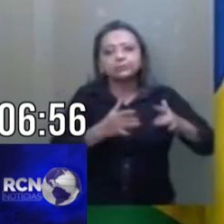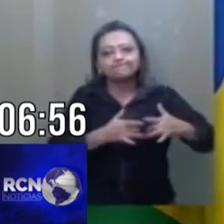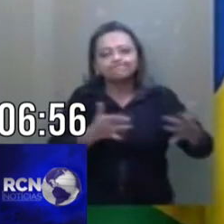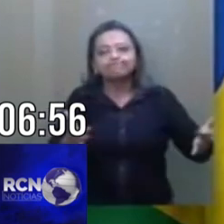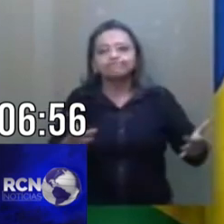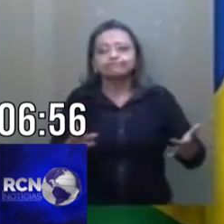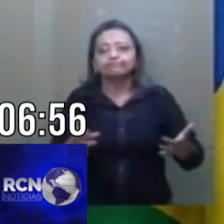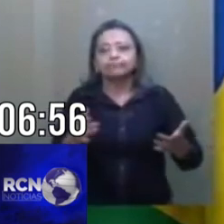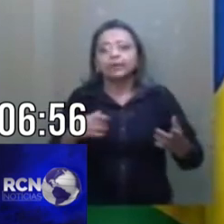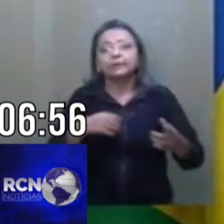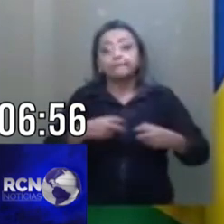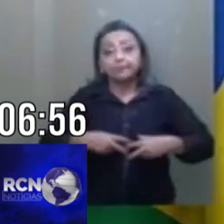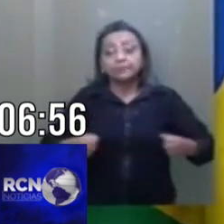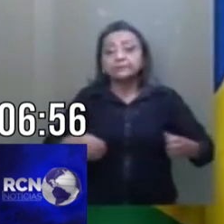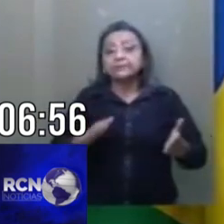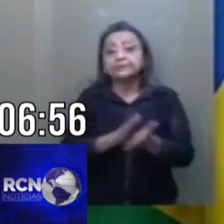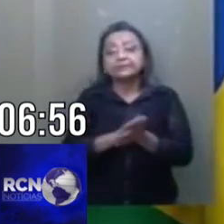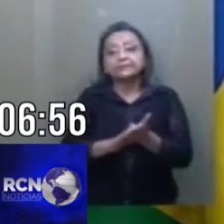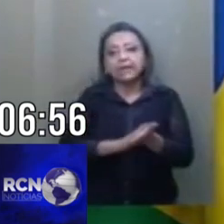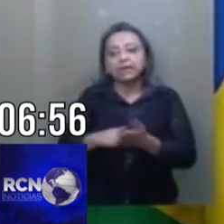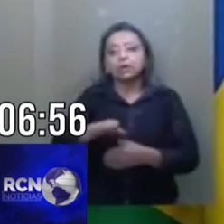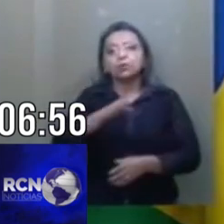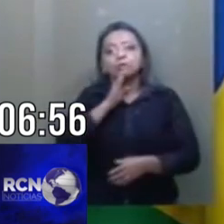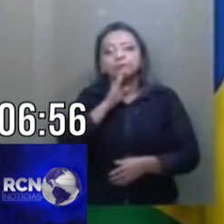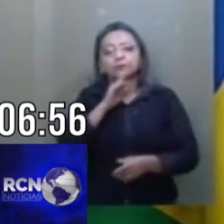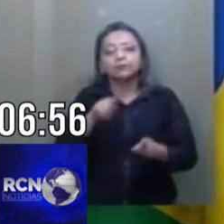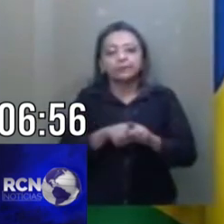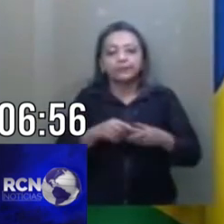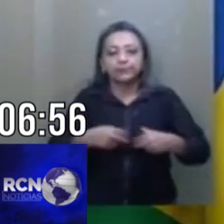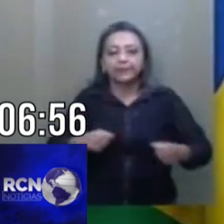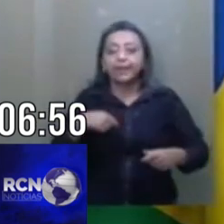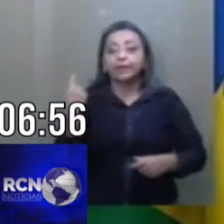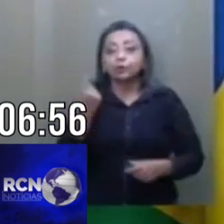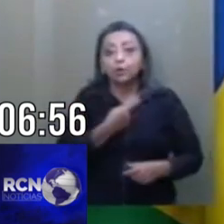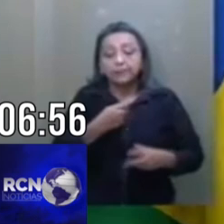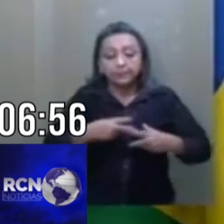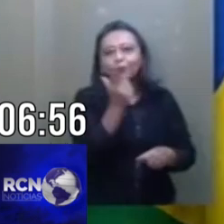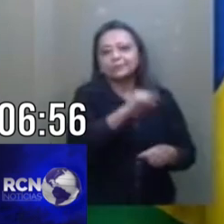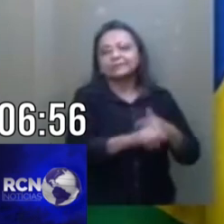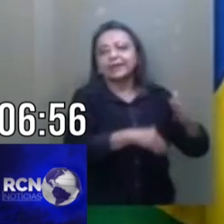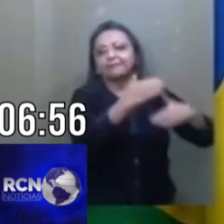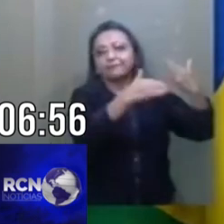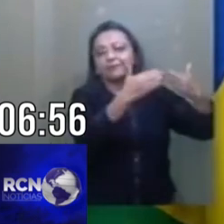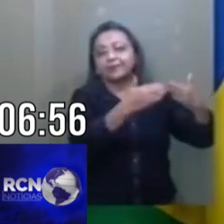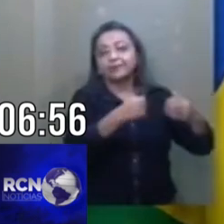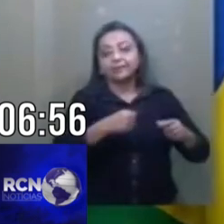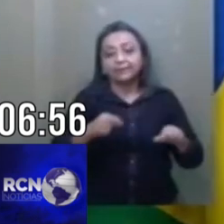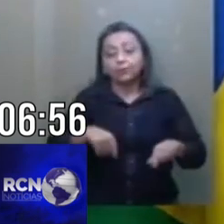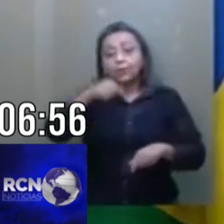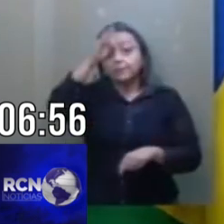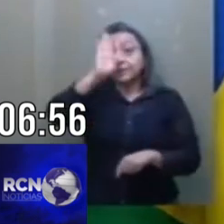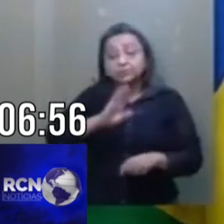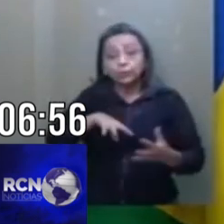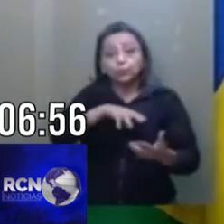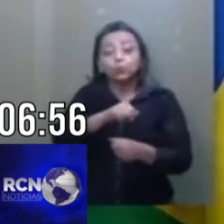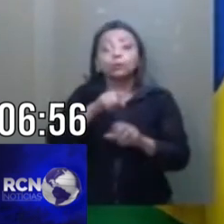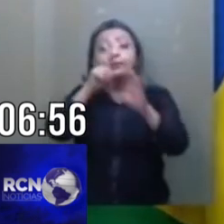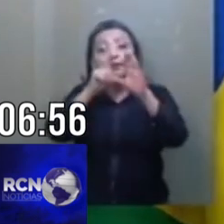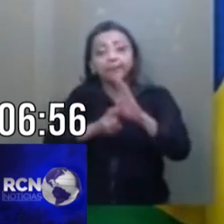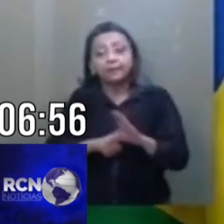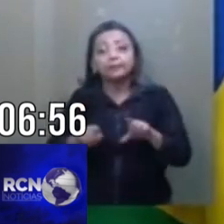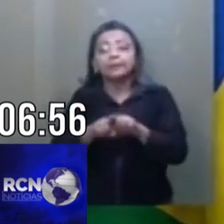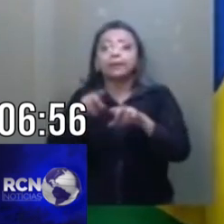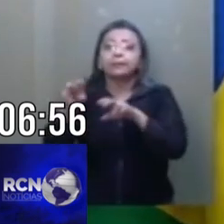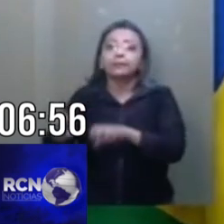Petrobras, o total desconhecimento da Petrobras, que é nossa, é do povo brasileiro. O Brasil e o mundo dependem